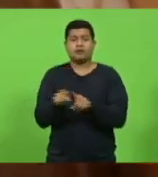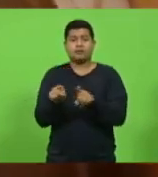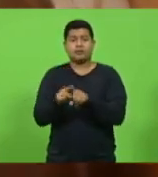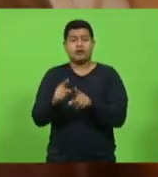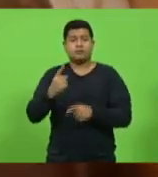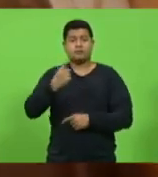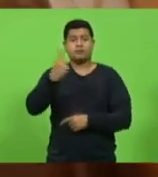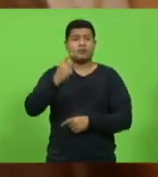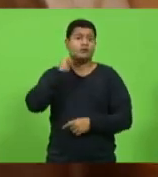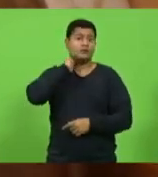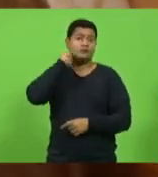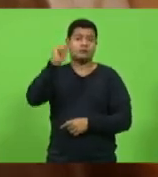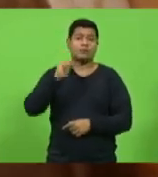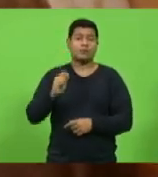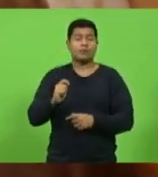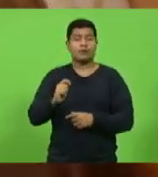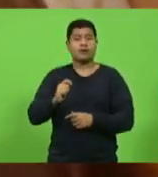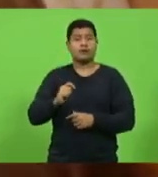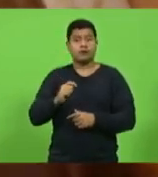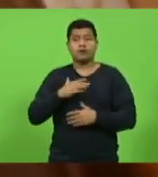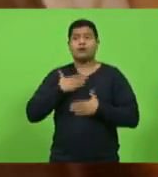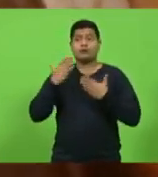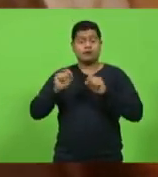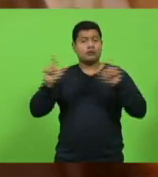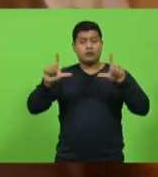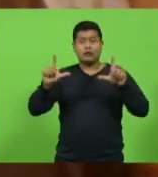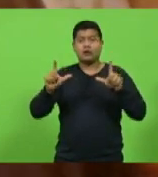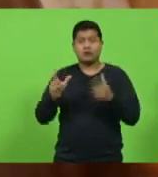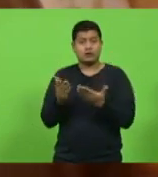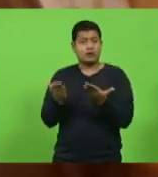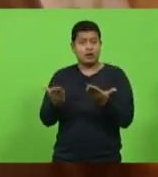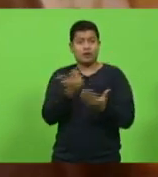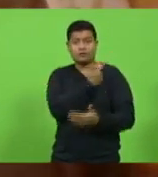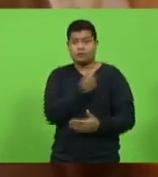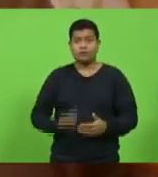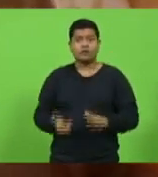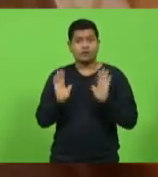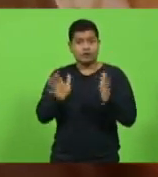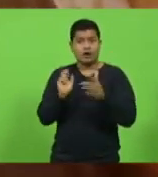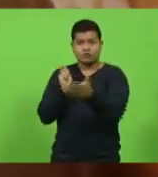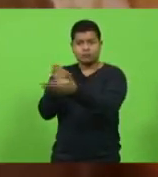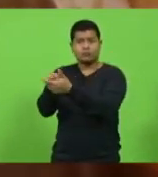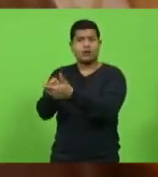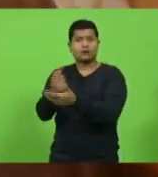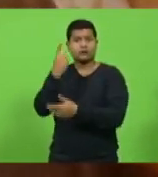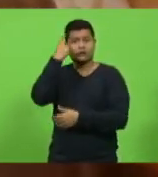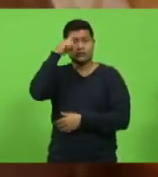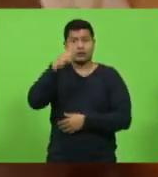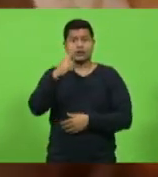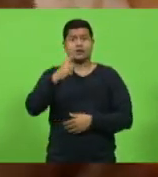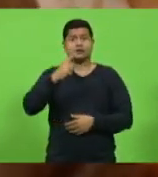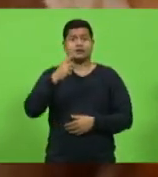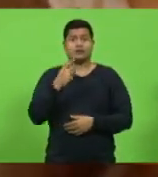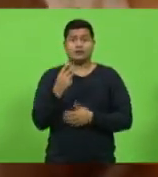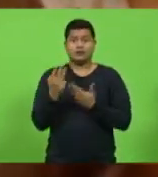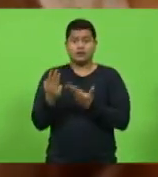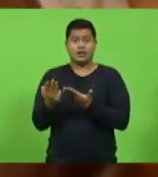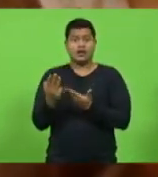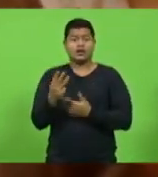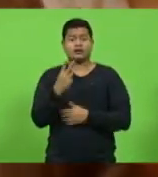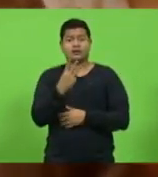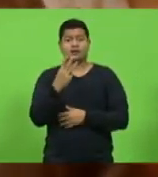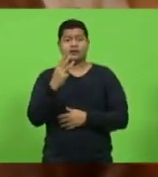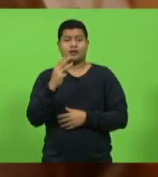o governo já tinha pago no dia 1º de abril de 2020, antes da própria consulta do TCE.